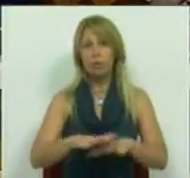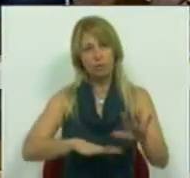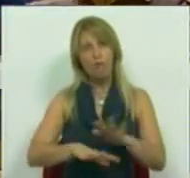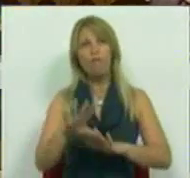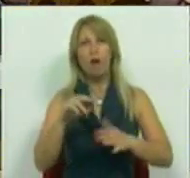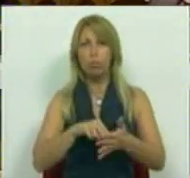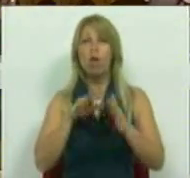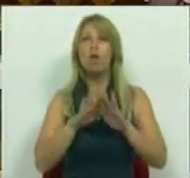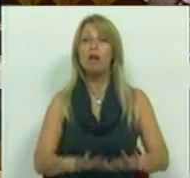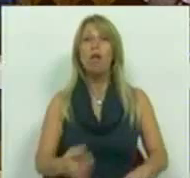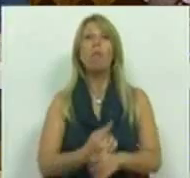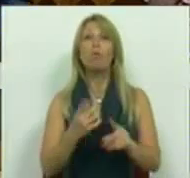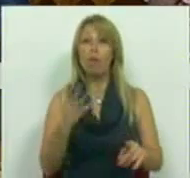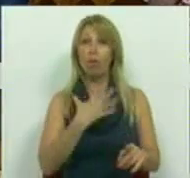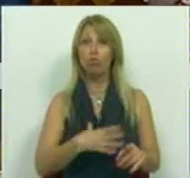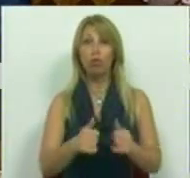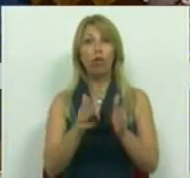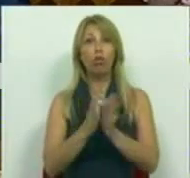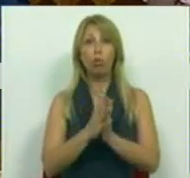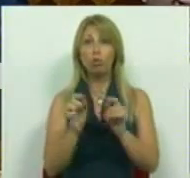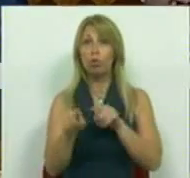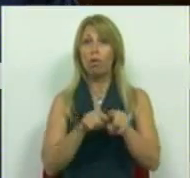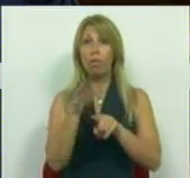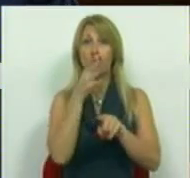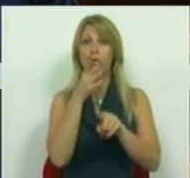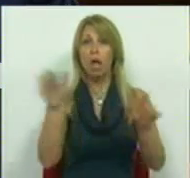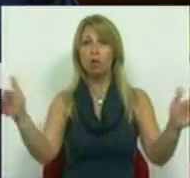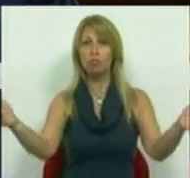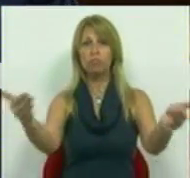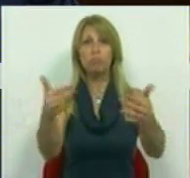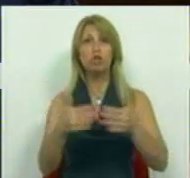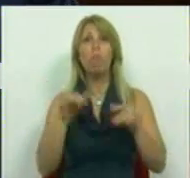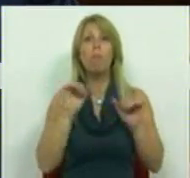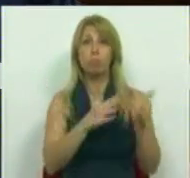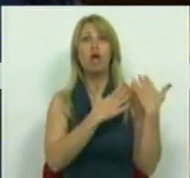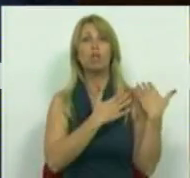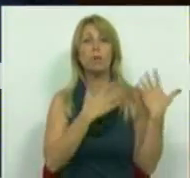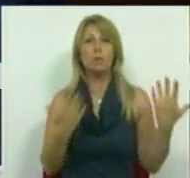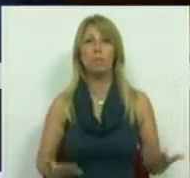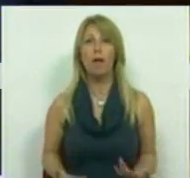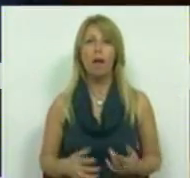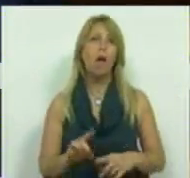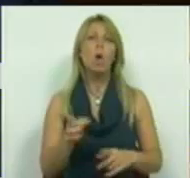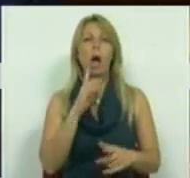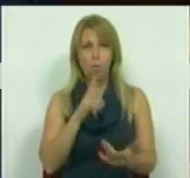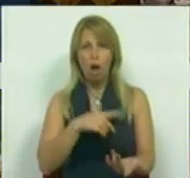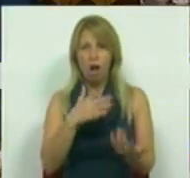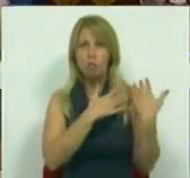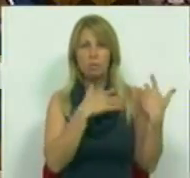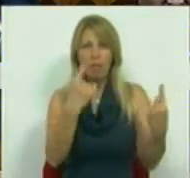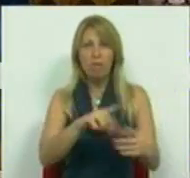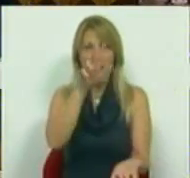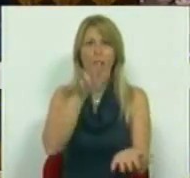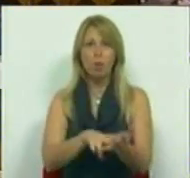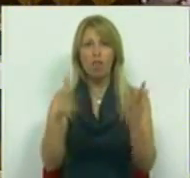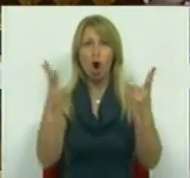chamar todos os deputados ao arco da responsabilidade. Não é responsável aprovar um orçamento que é mentiroso.